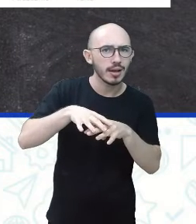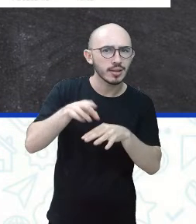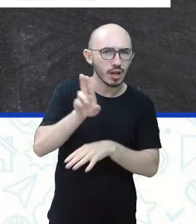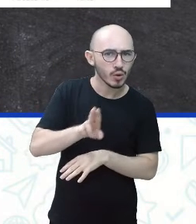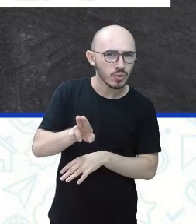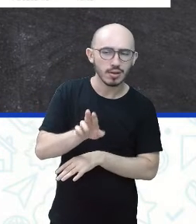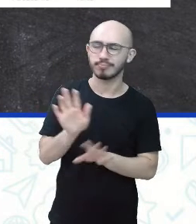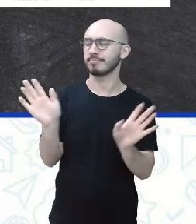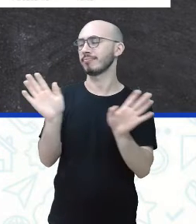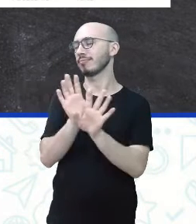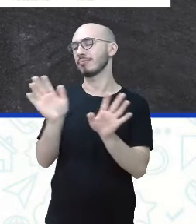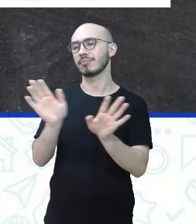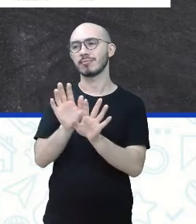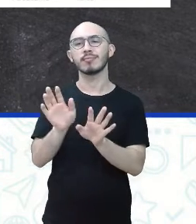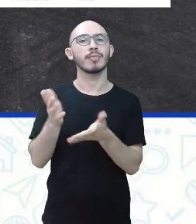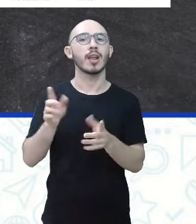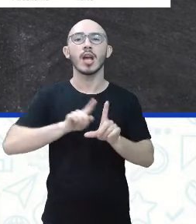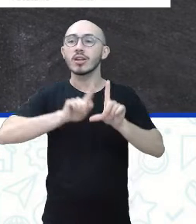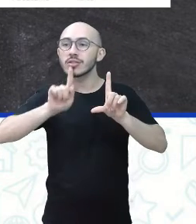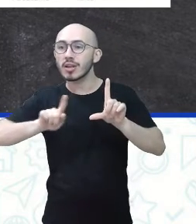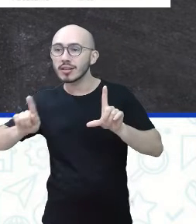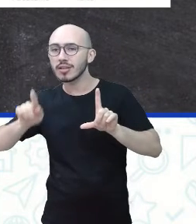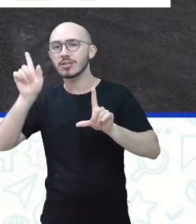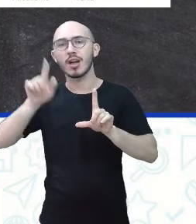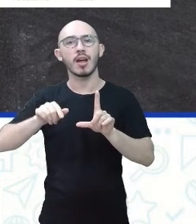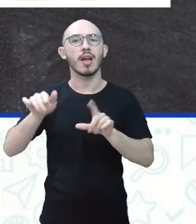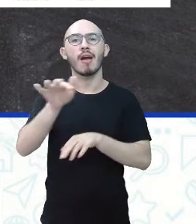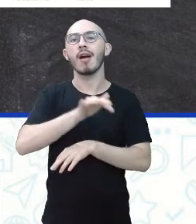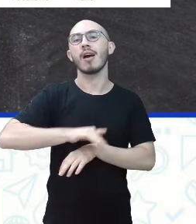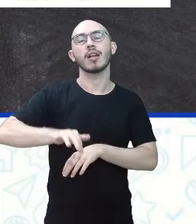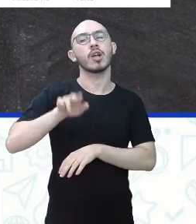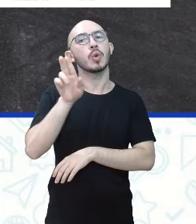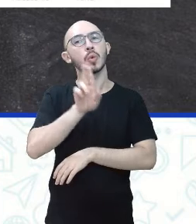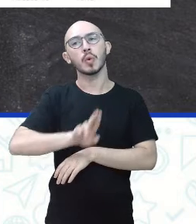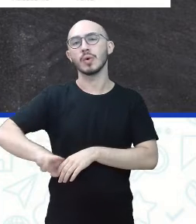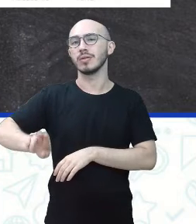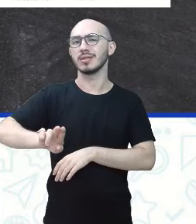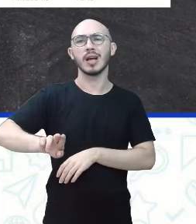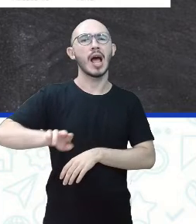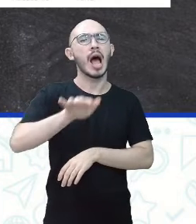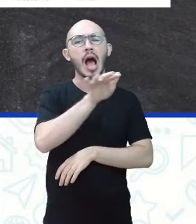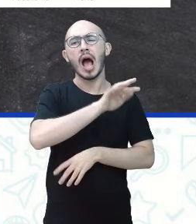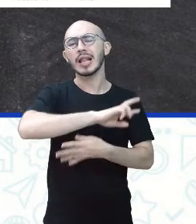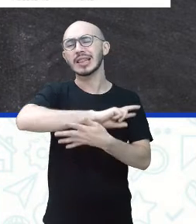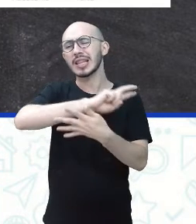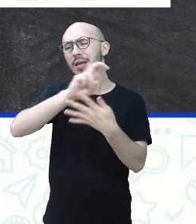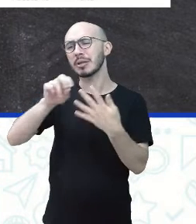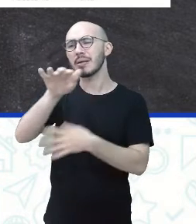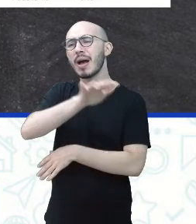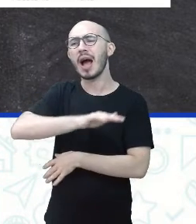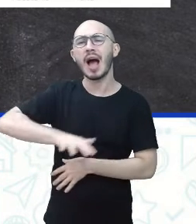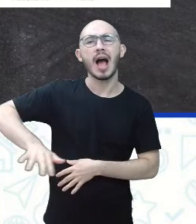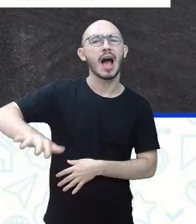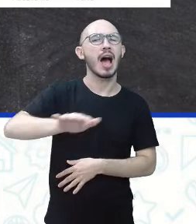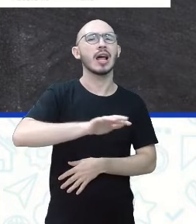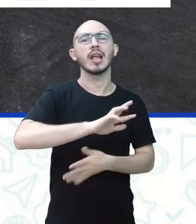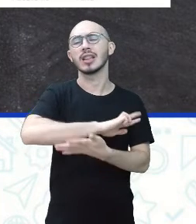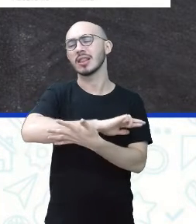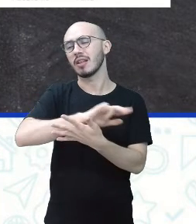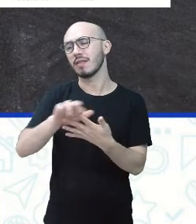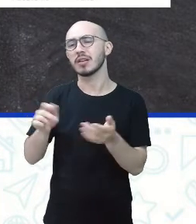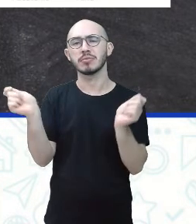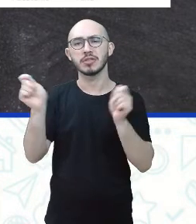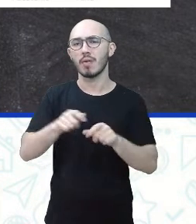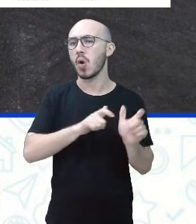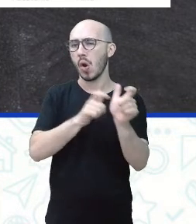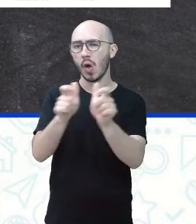gráfico, pelo contrário, eu acho que estatística é o conteúdo mais aplicável que a gente tem dentro da matemática, né? Dá para fazer em qualquer lugar. Então, a